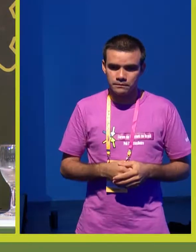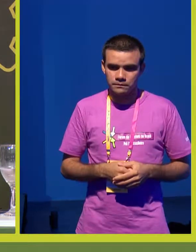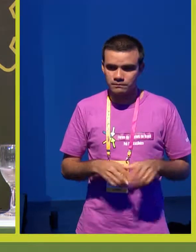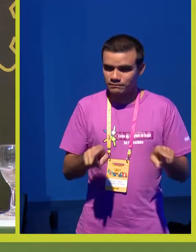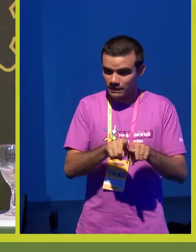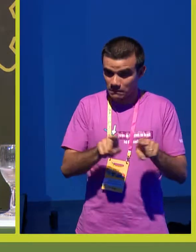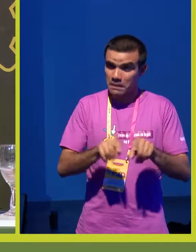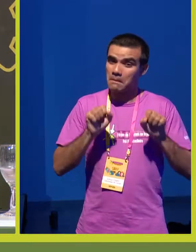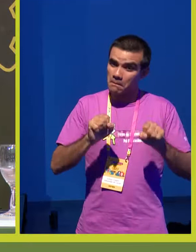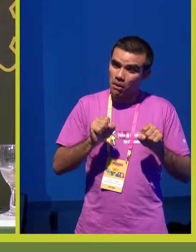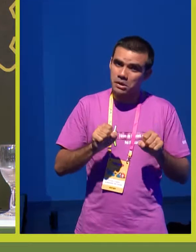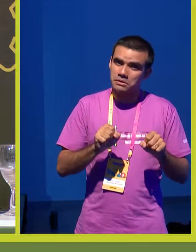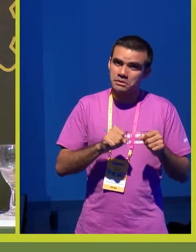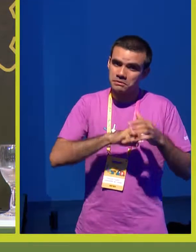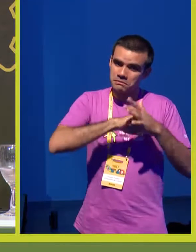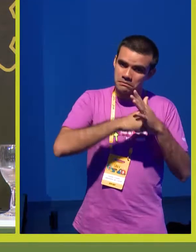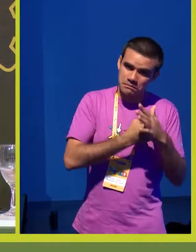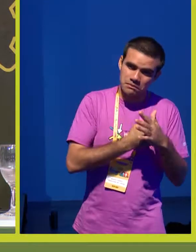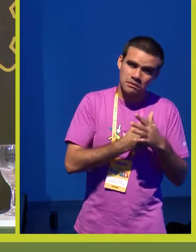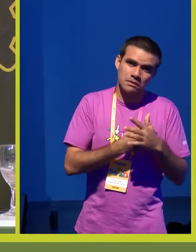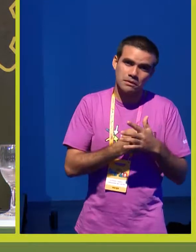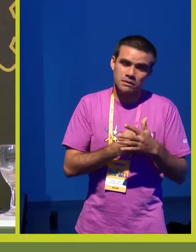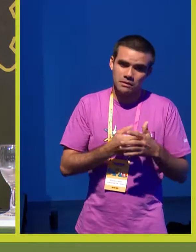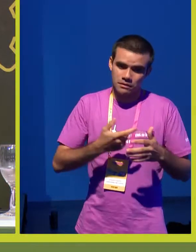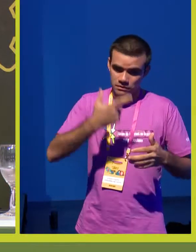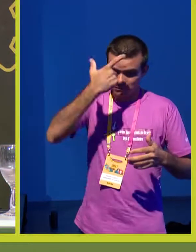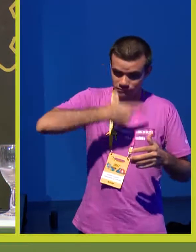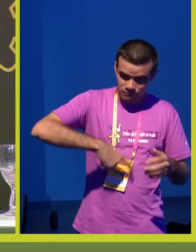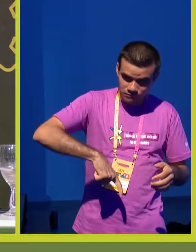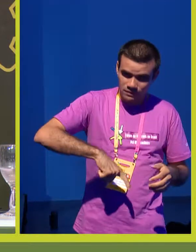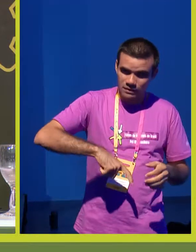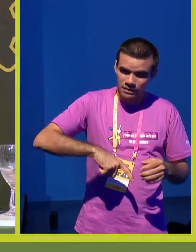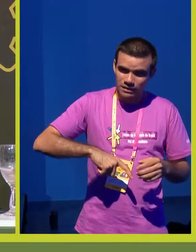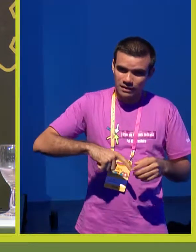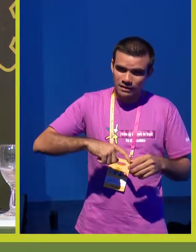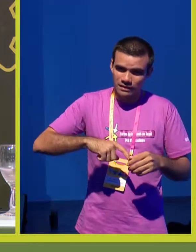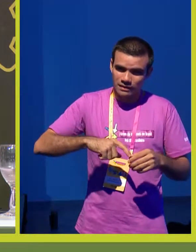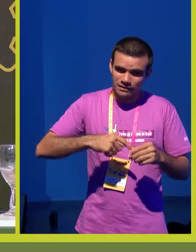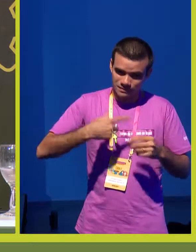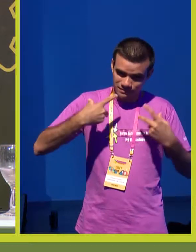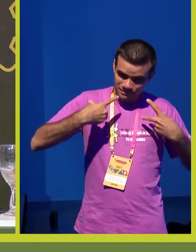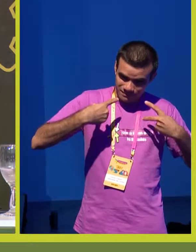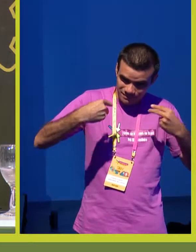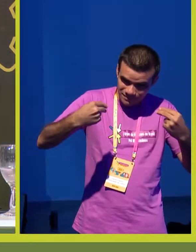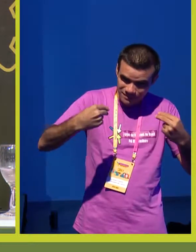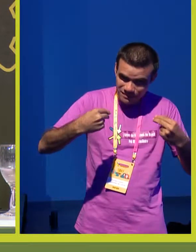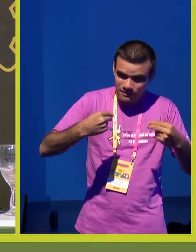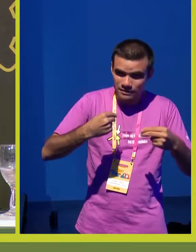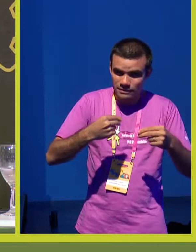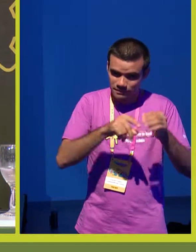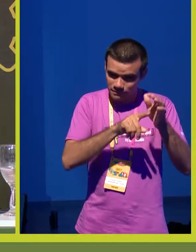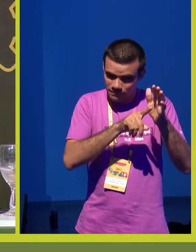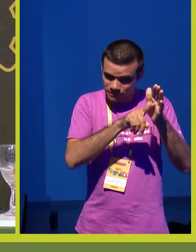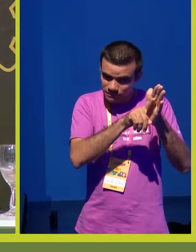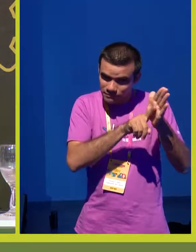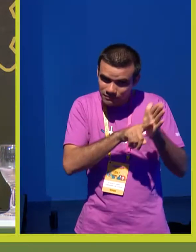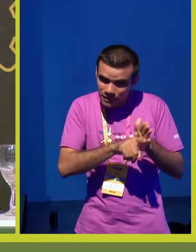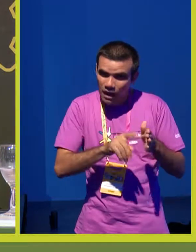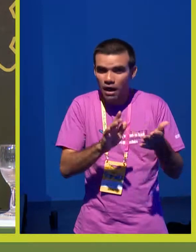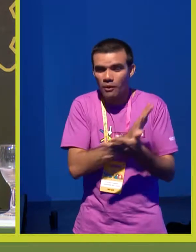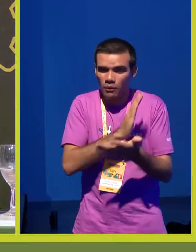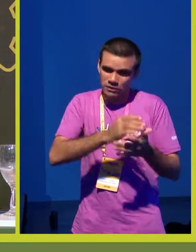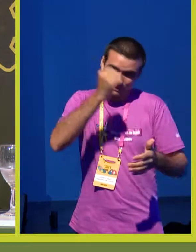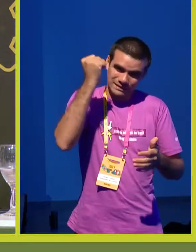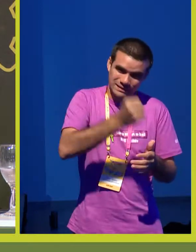Também hipóteses restritas de coleta de perfil genético, como o doutor Rodrigo mencionou. há condenados por crimes